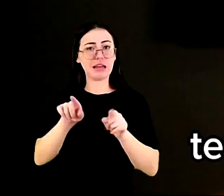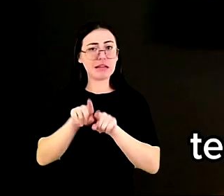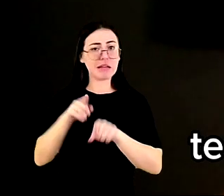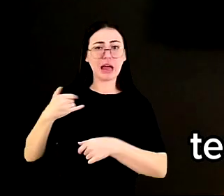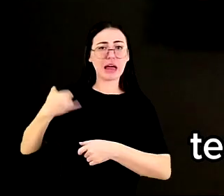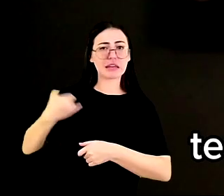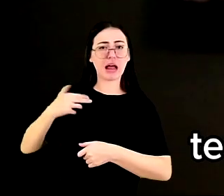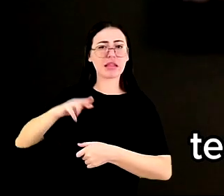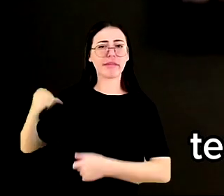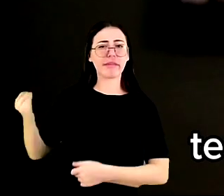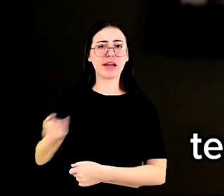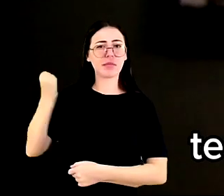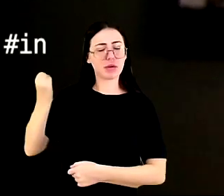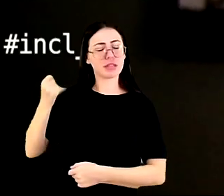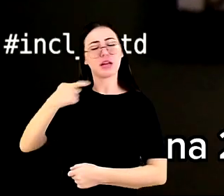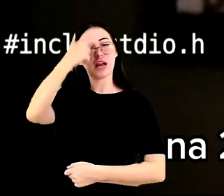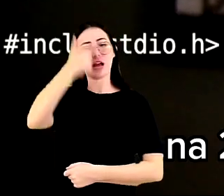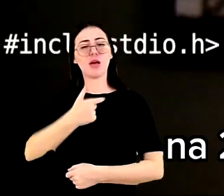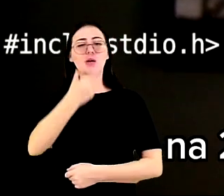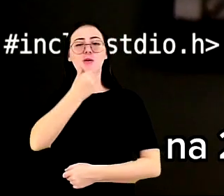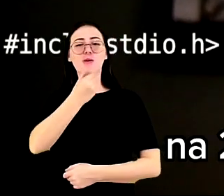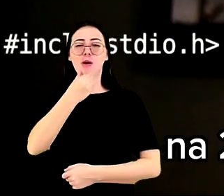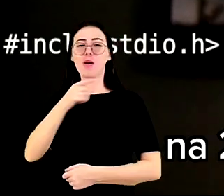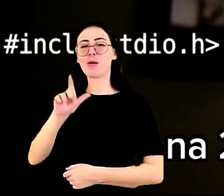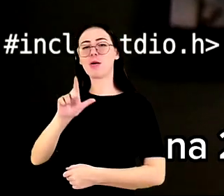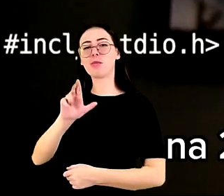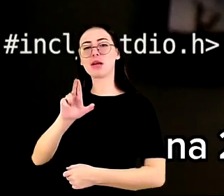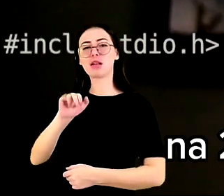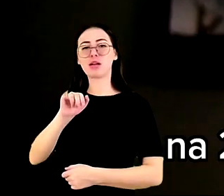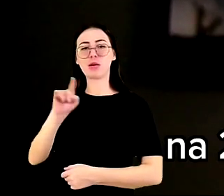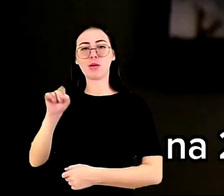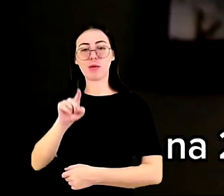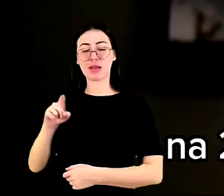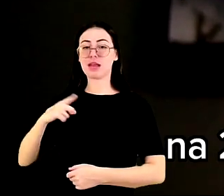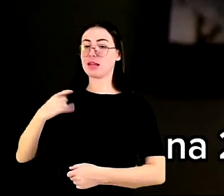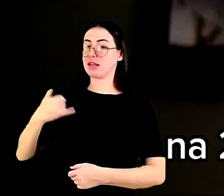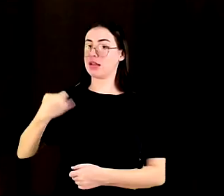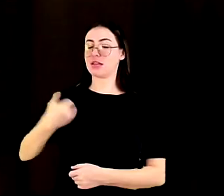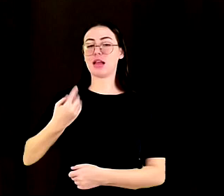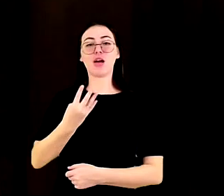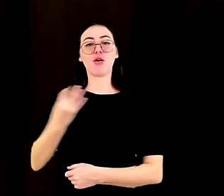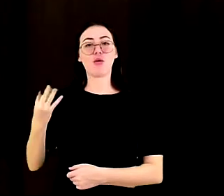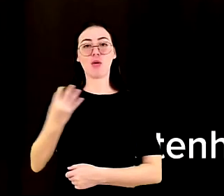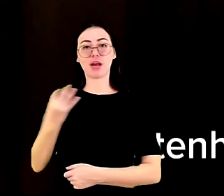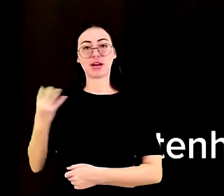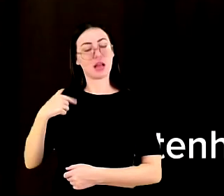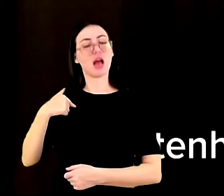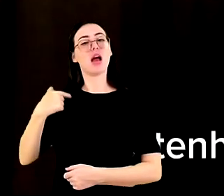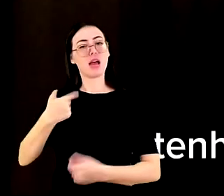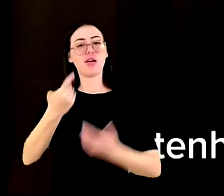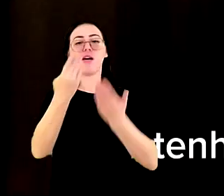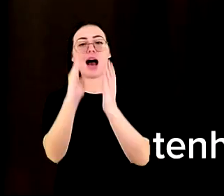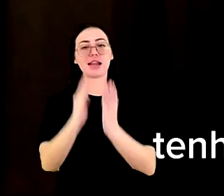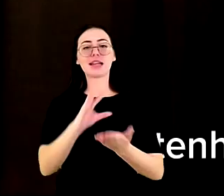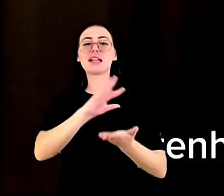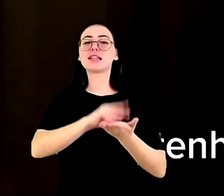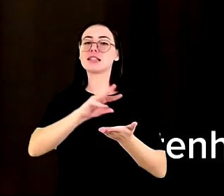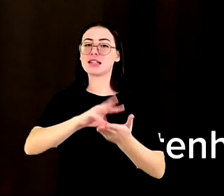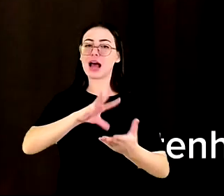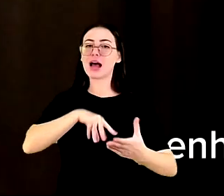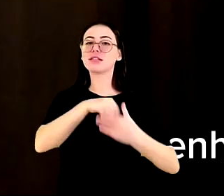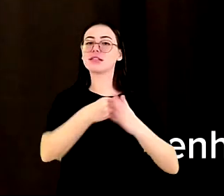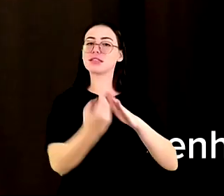anos e sou analista de sistemas júnior na segunda maior distribuidora de combustíveis do Brasil. Sou Aline, tenho 22 anos e